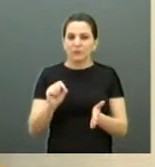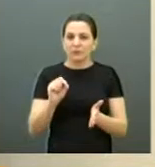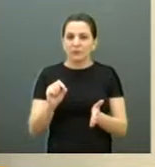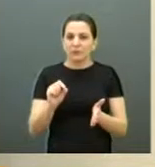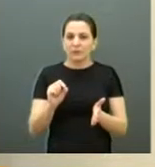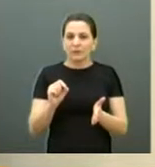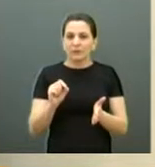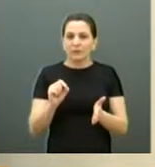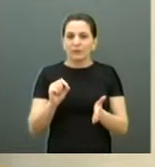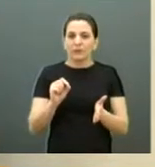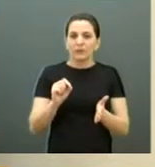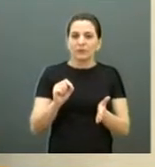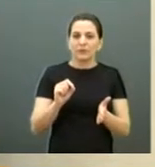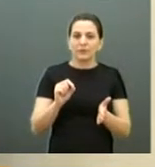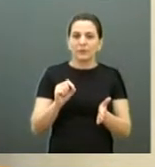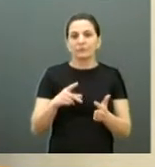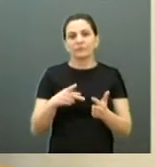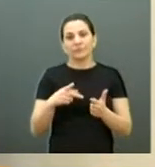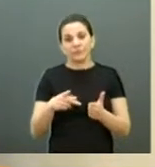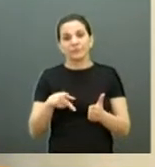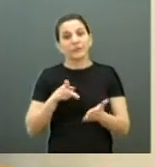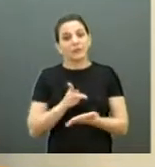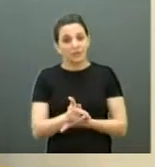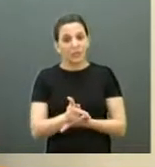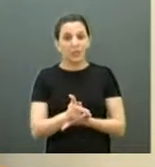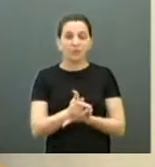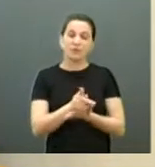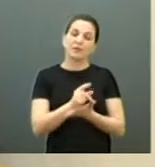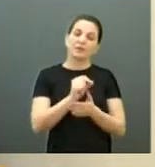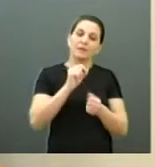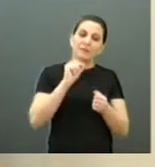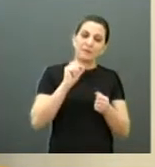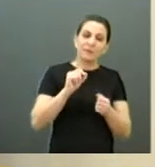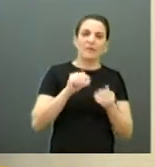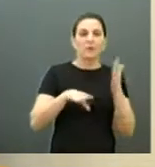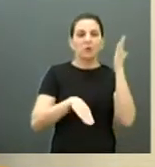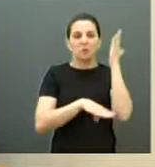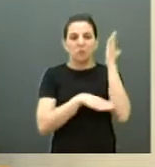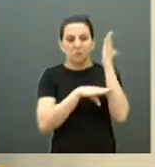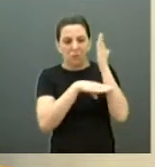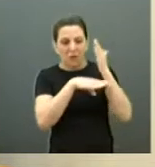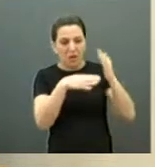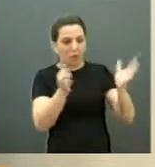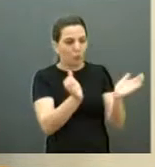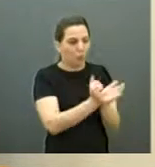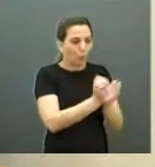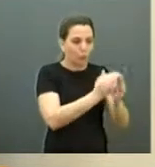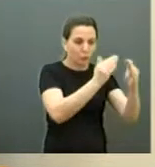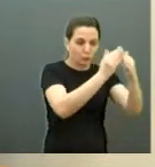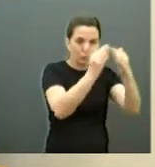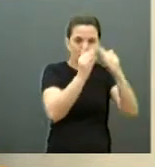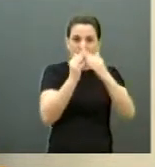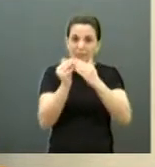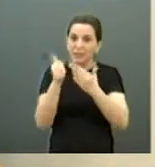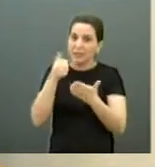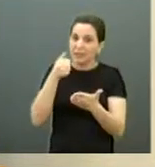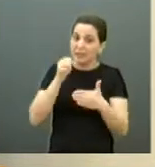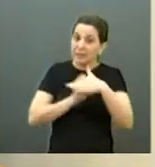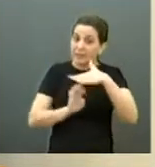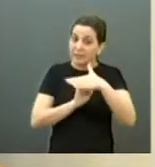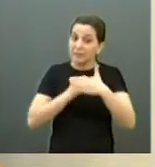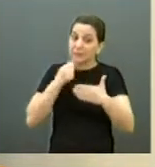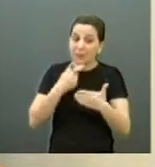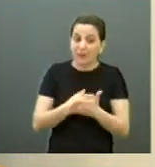contrapartida toda vez que você faz um condomínio um prédio em um loteamento as empresas têm que pagar uma contrapartida